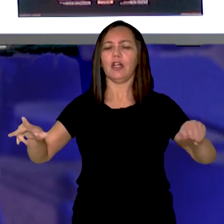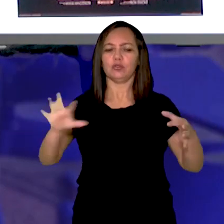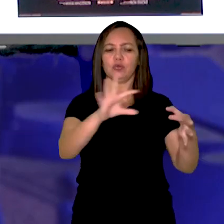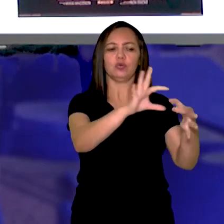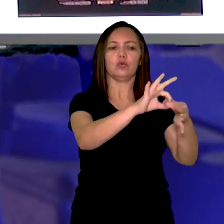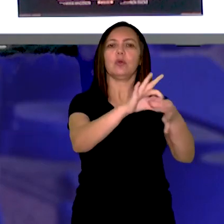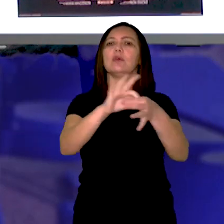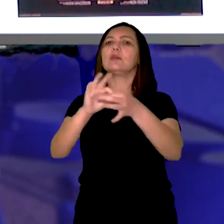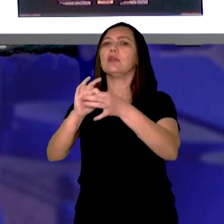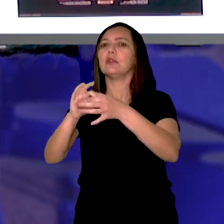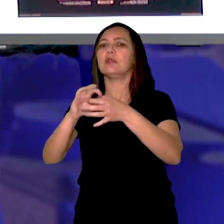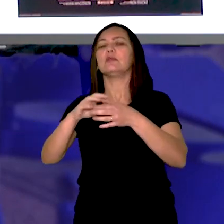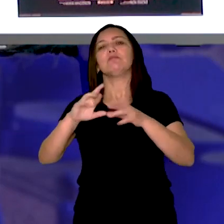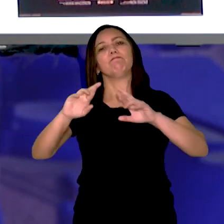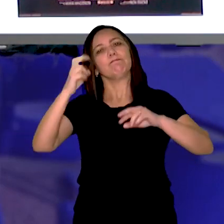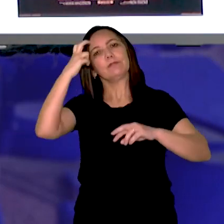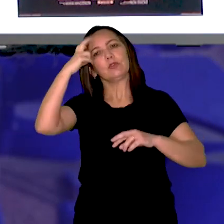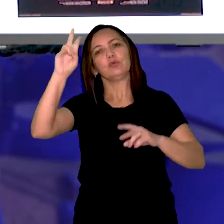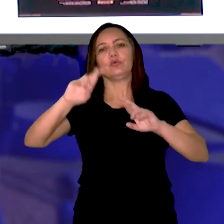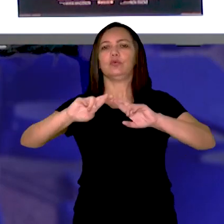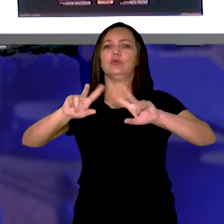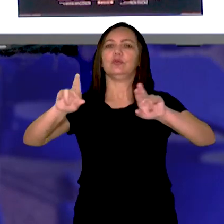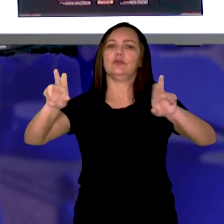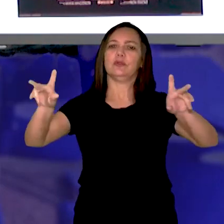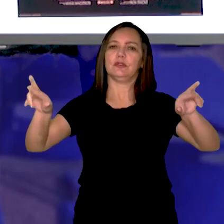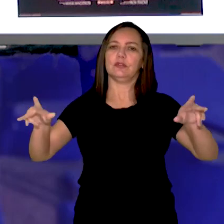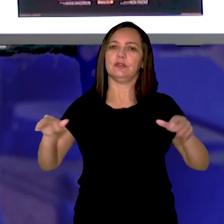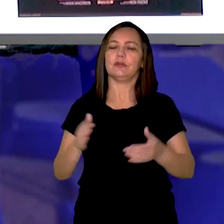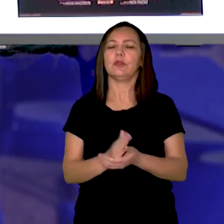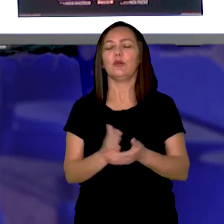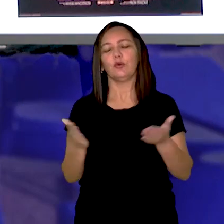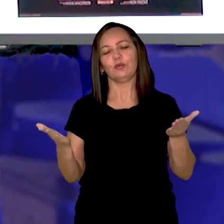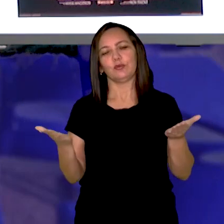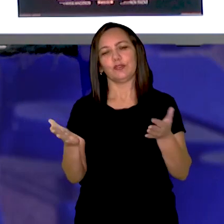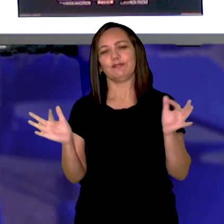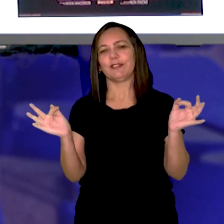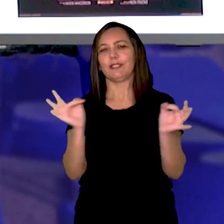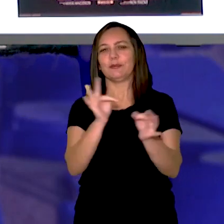contextos culturais diversos. Então, por hoje eu fico